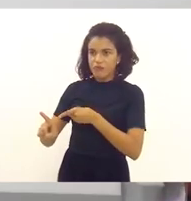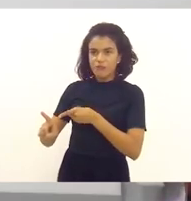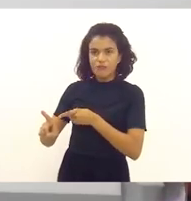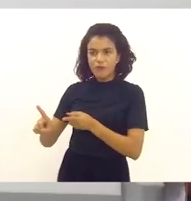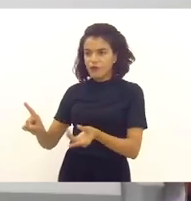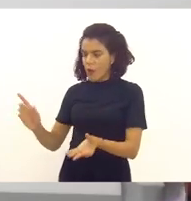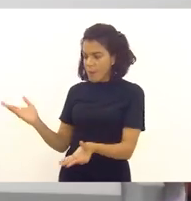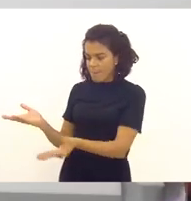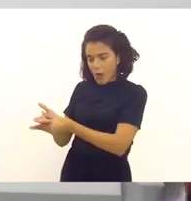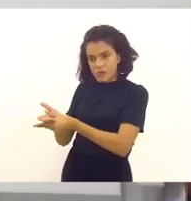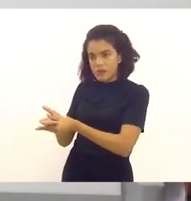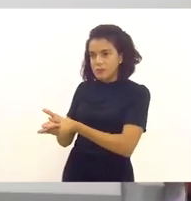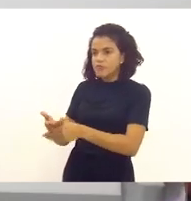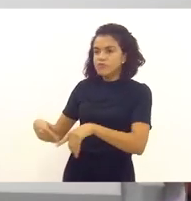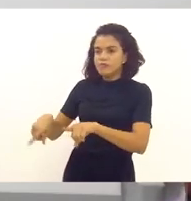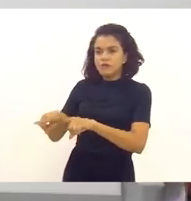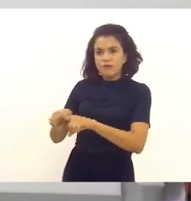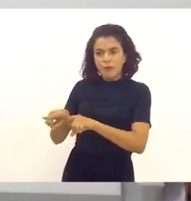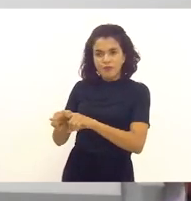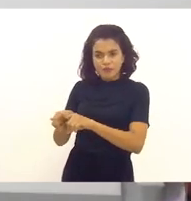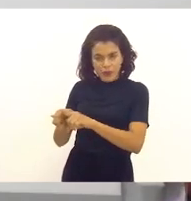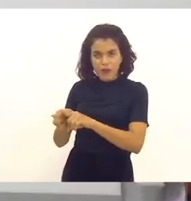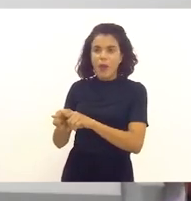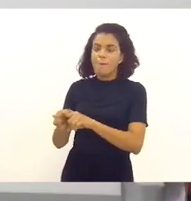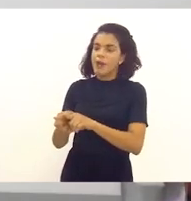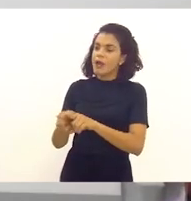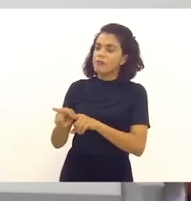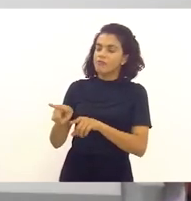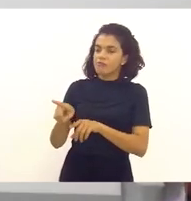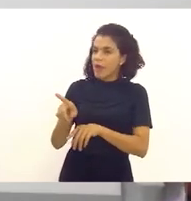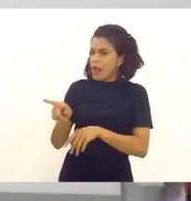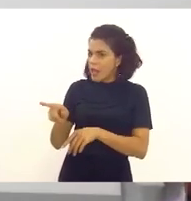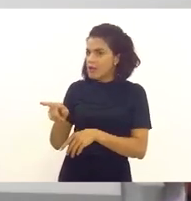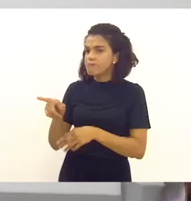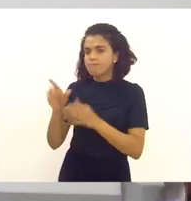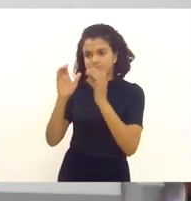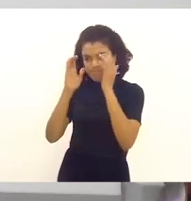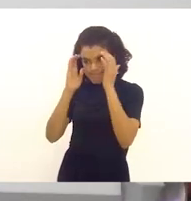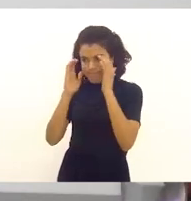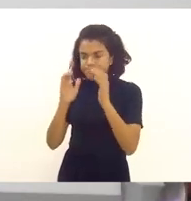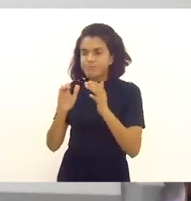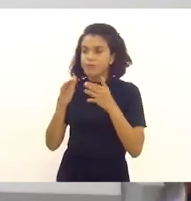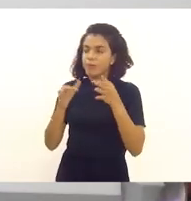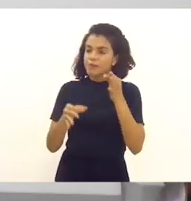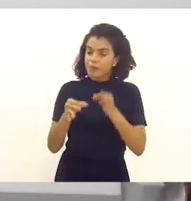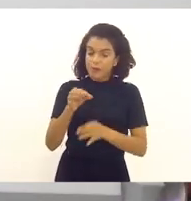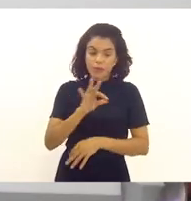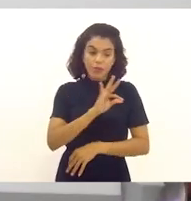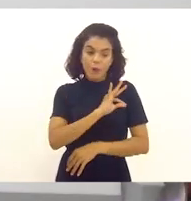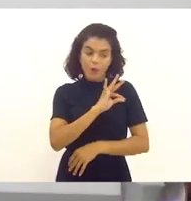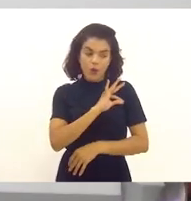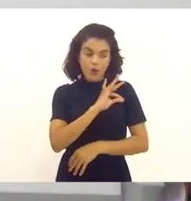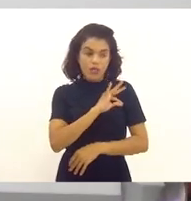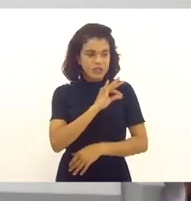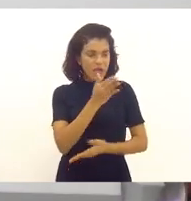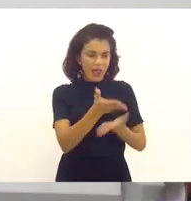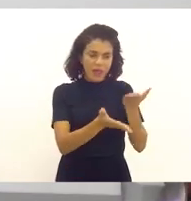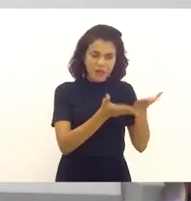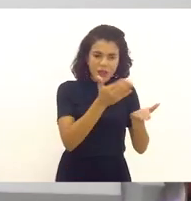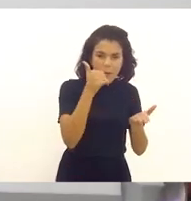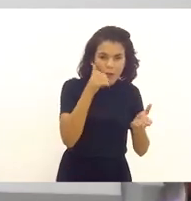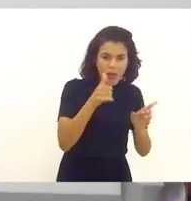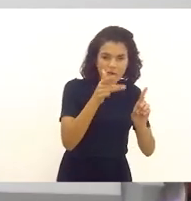processado e respondeu na corregedoria de polícia policiais que não atendam as Mulheres